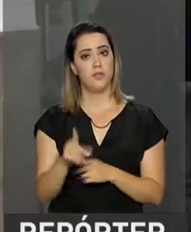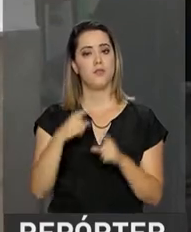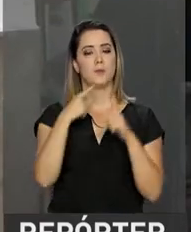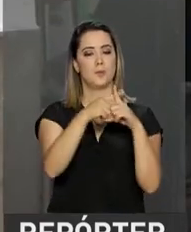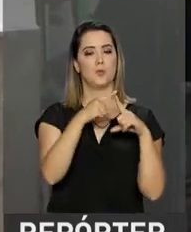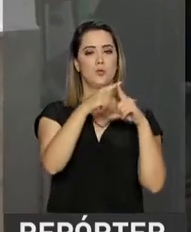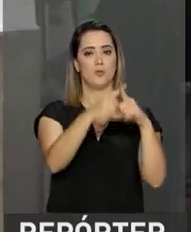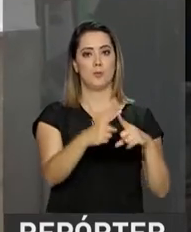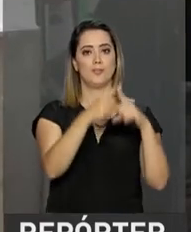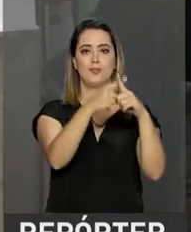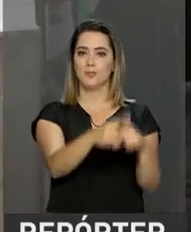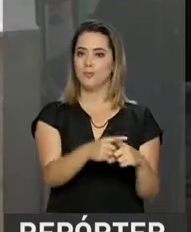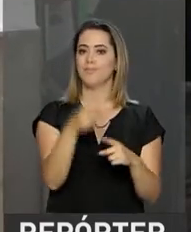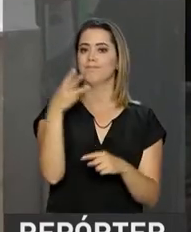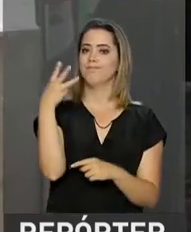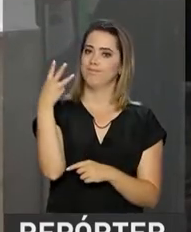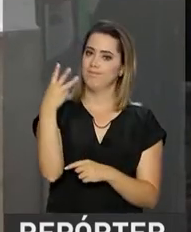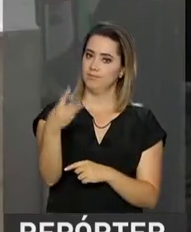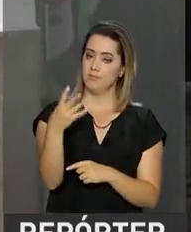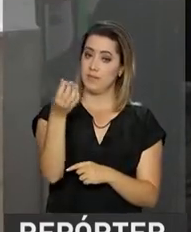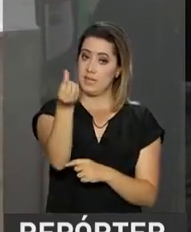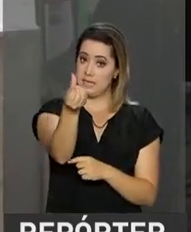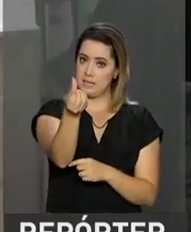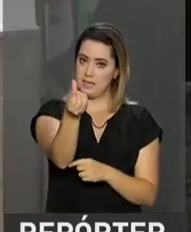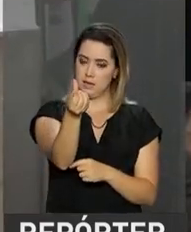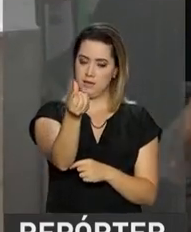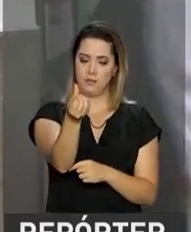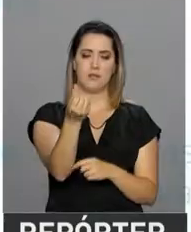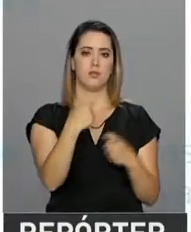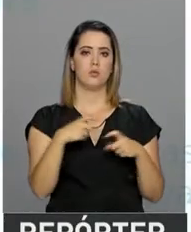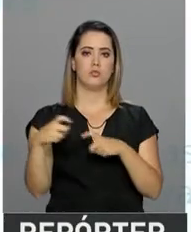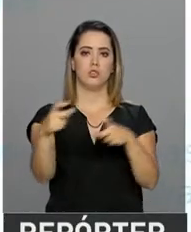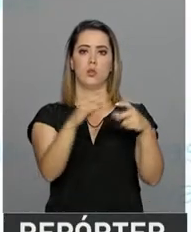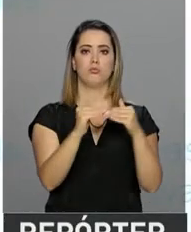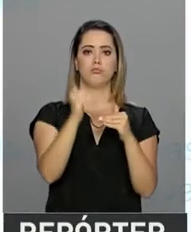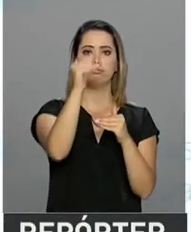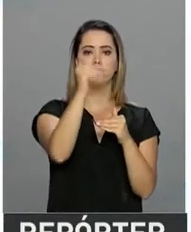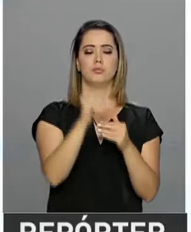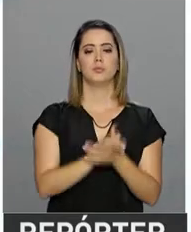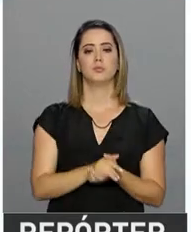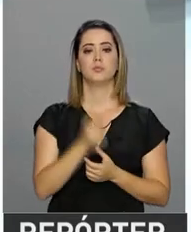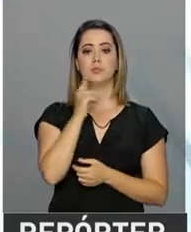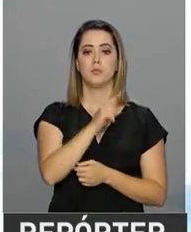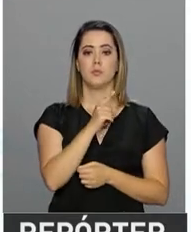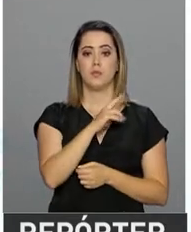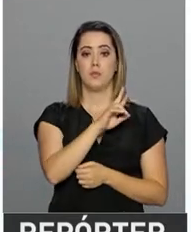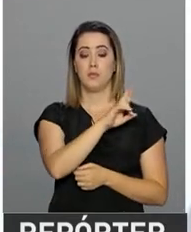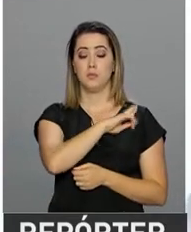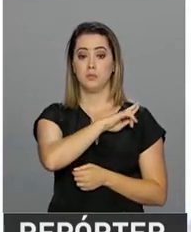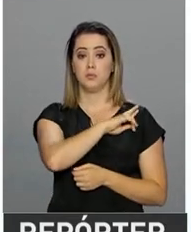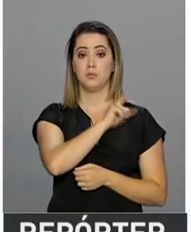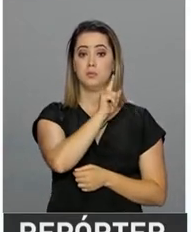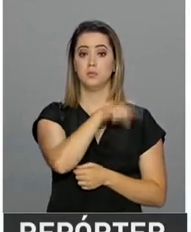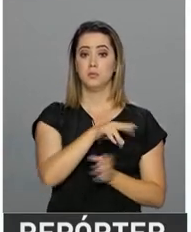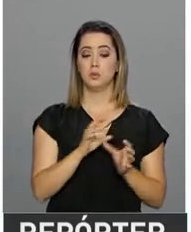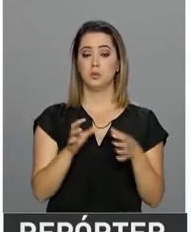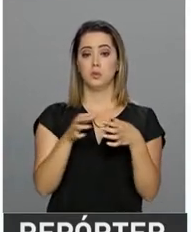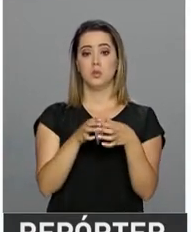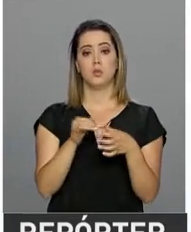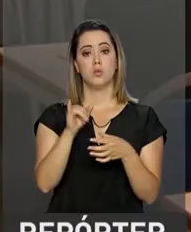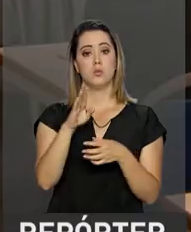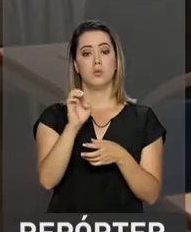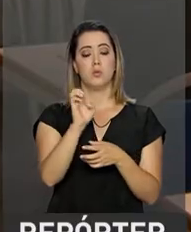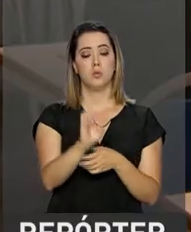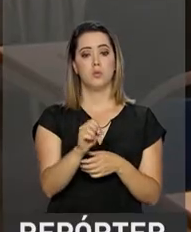com crescimento em 6 das 8 atividades pesquisadas. Para a gerente da Coordenação de Serviços e Comércio do